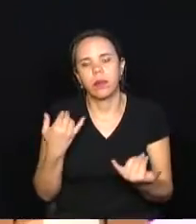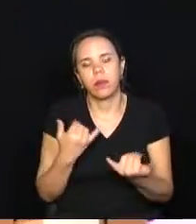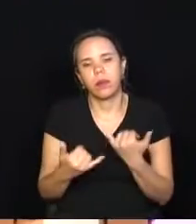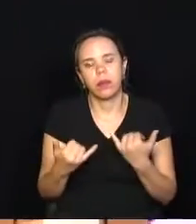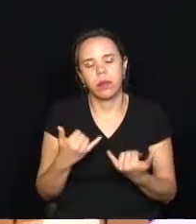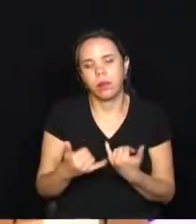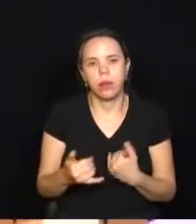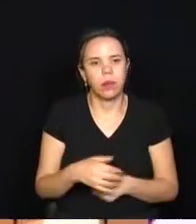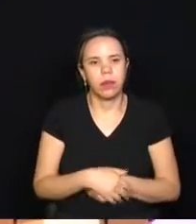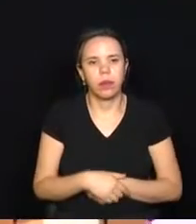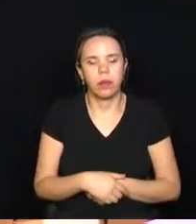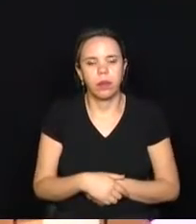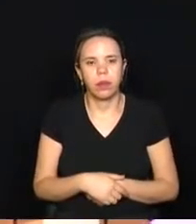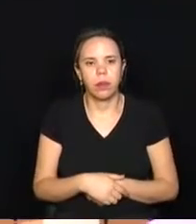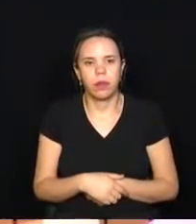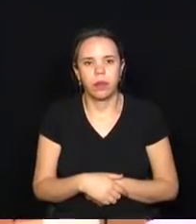né,